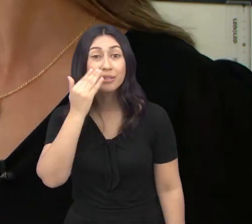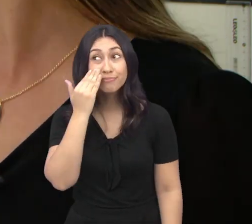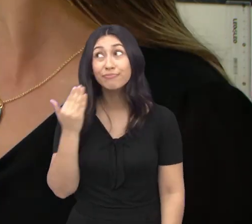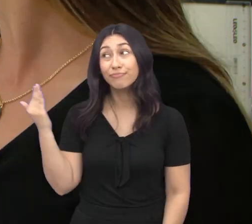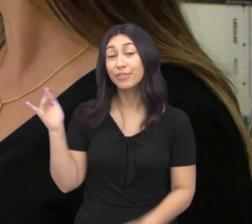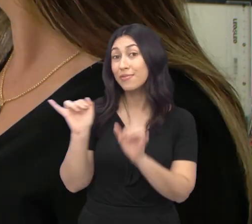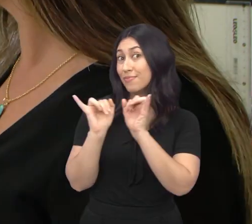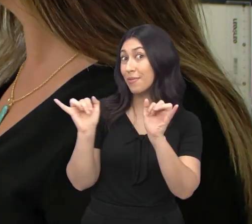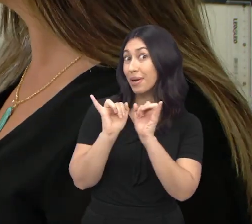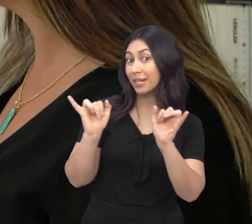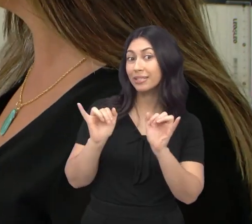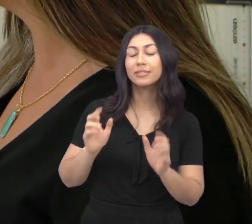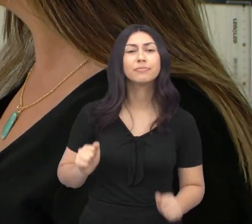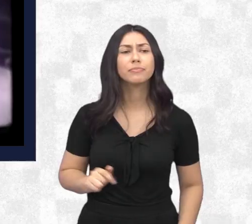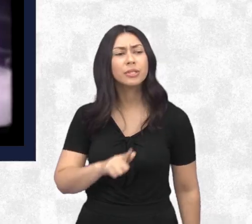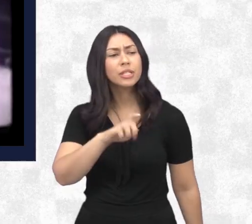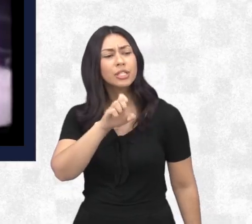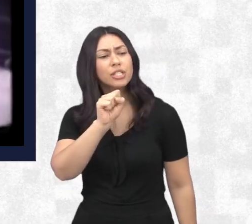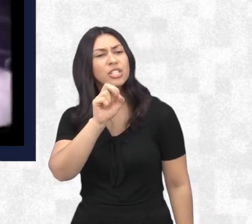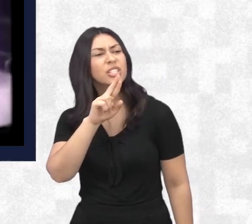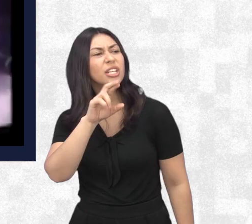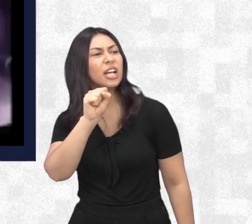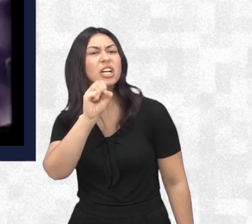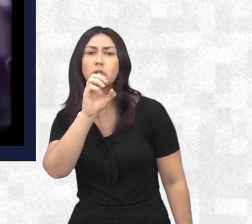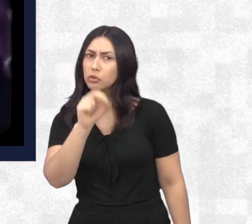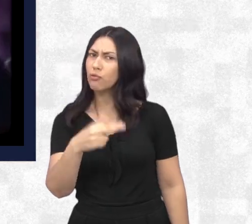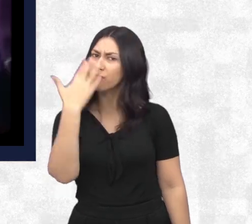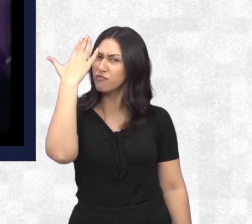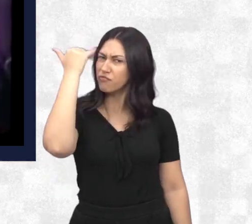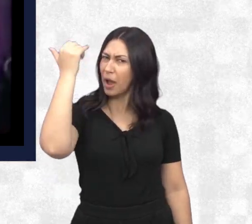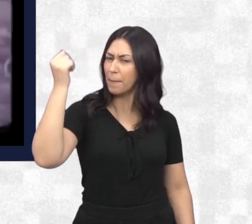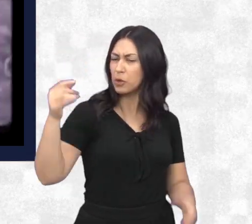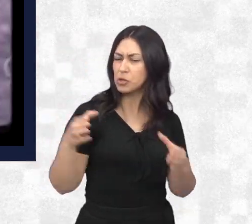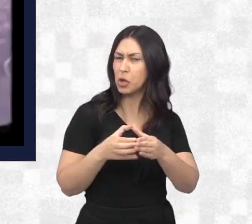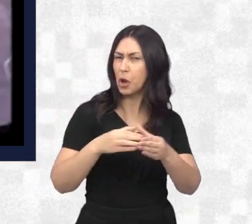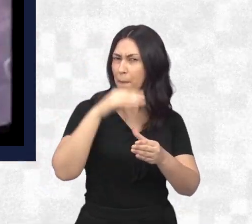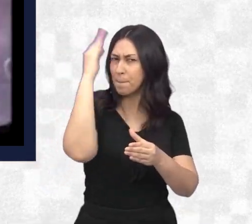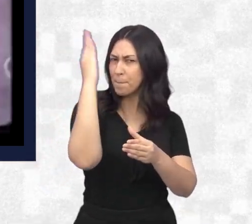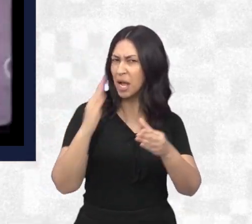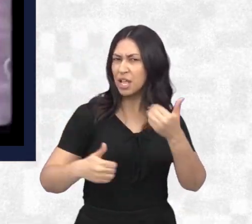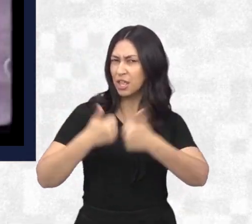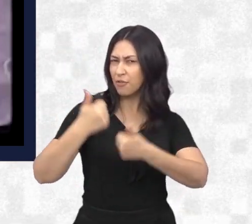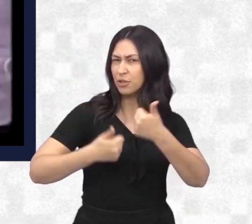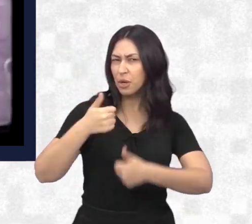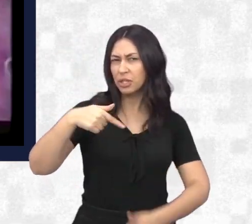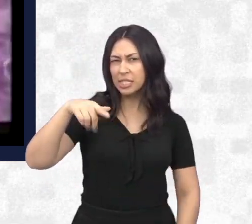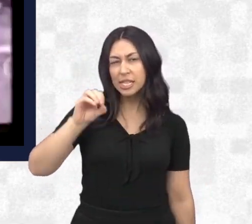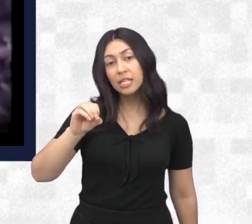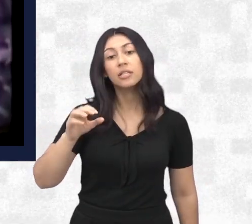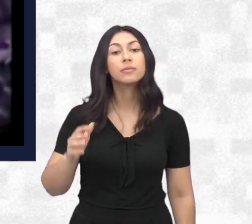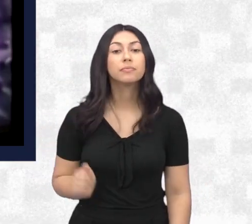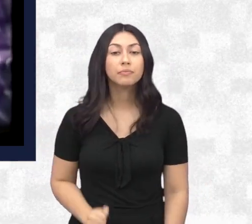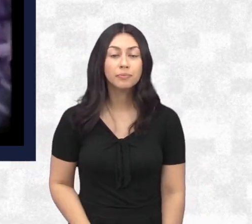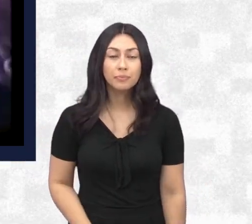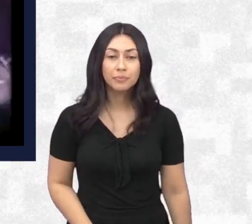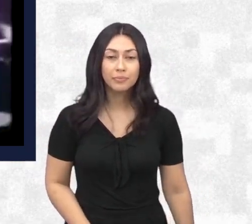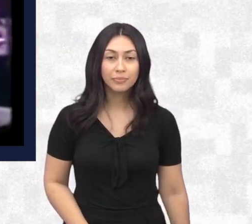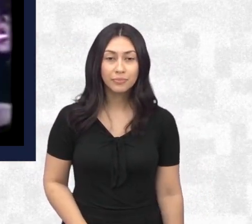Gerson, veio dessa propaganda aqui, olha. Gerson, cérebro do time campeão do mundo de 70.